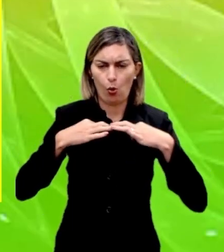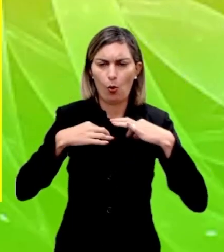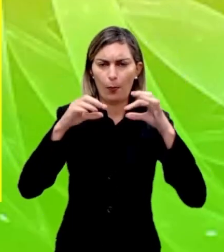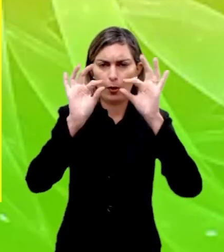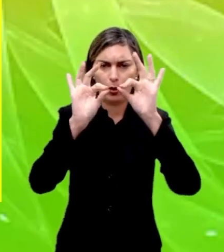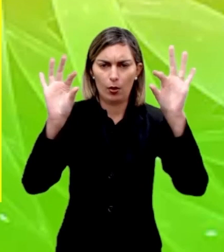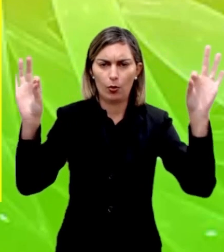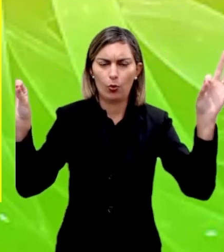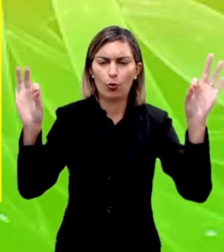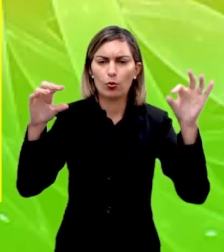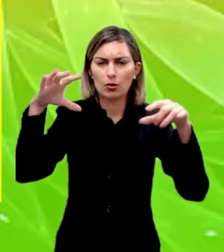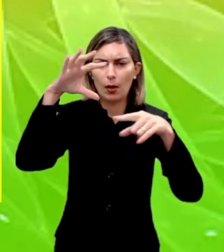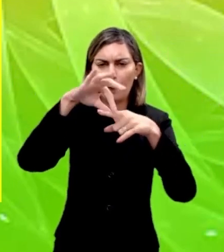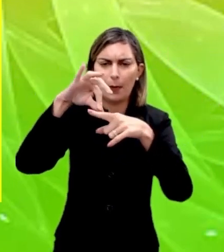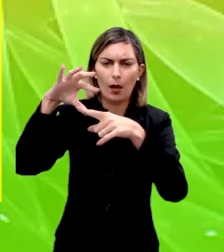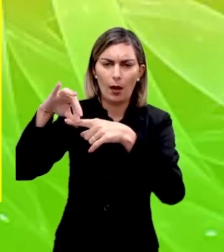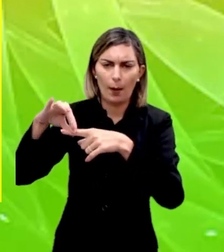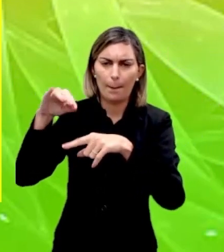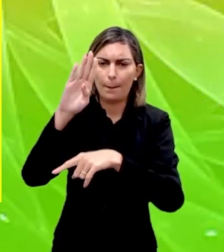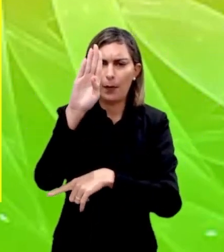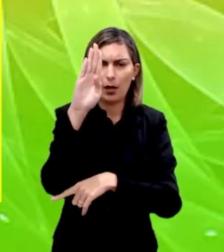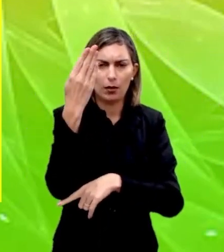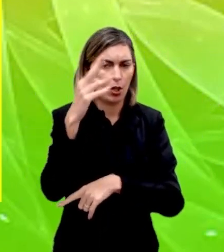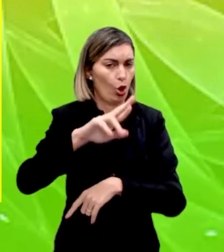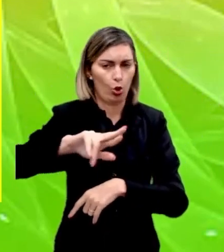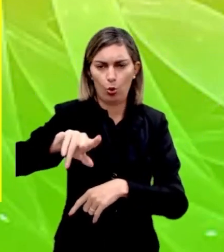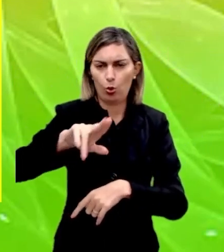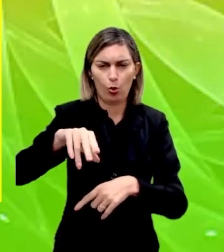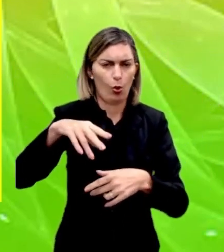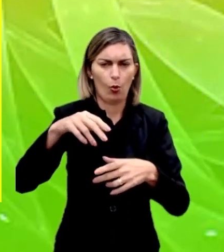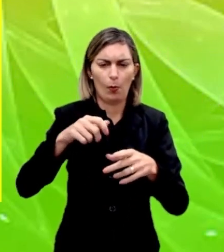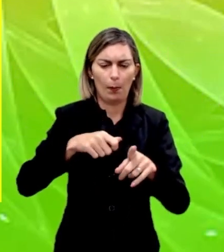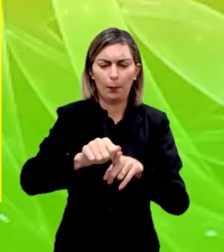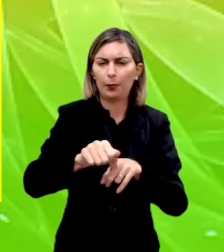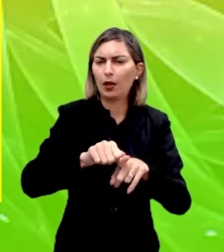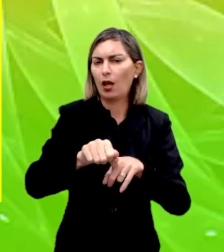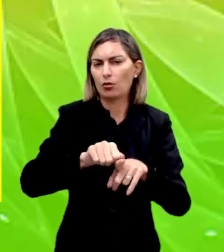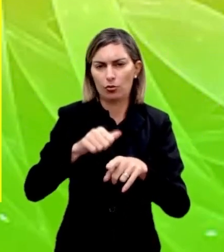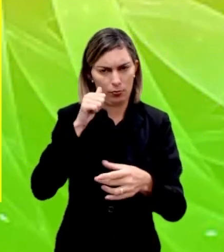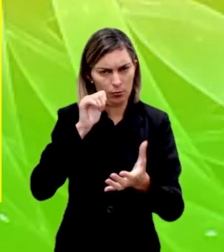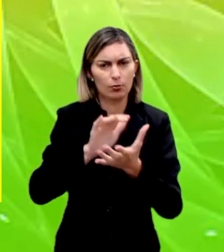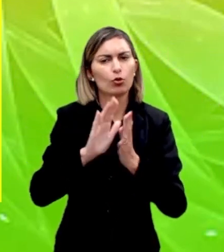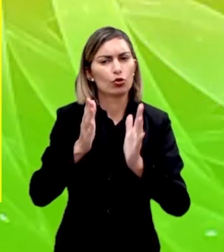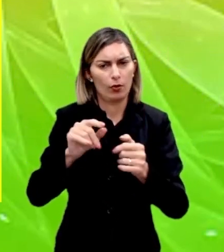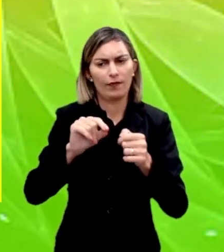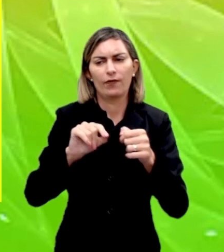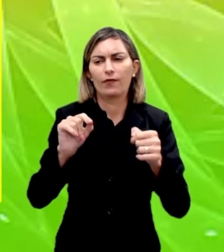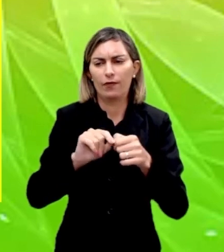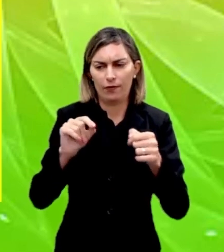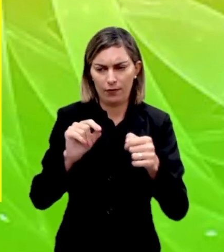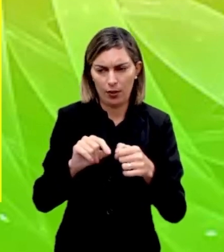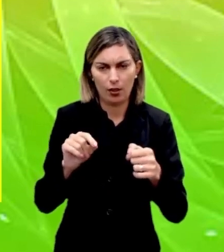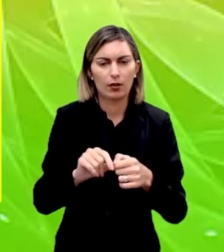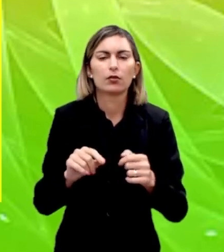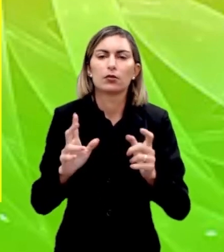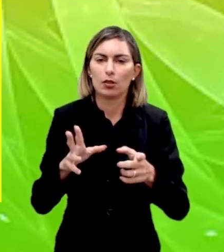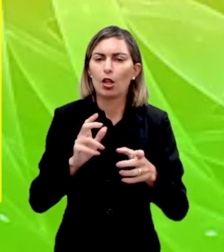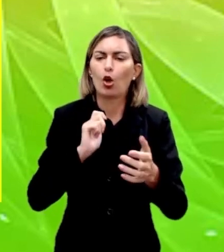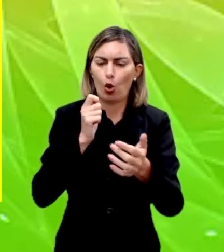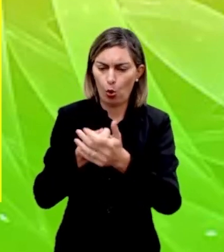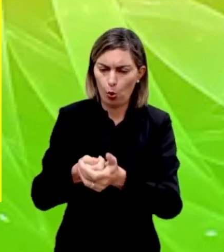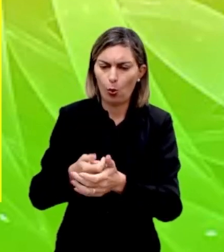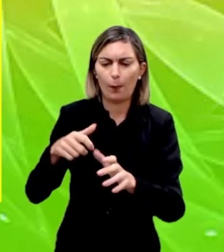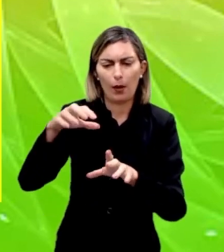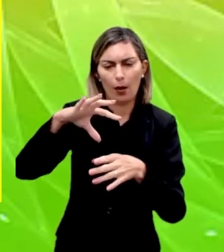utilize prendedores de madeira e não de plástico. Isso minha mulher faz. Isso aí ela faz. Ela compra